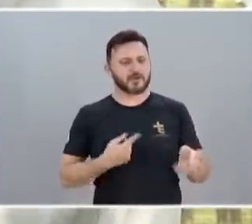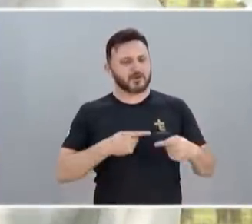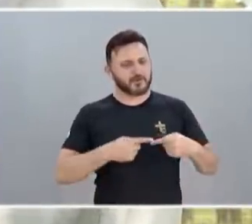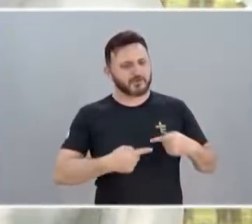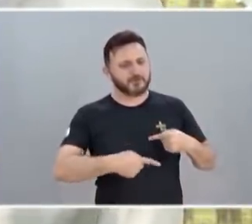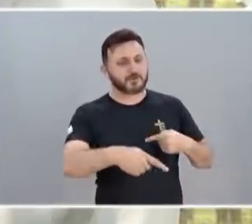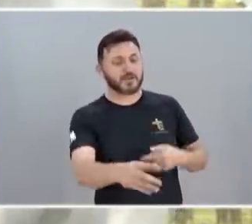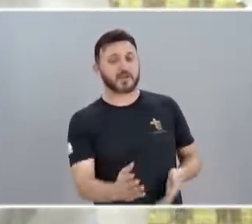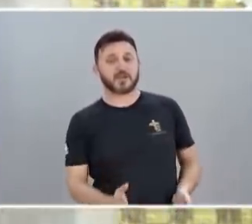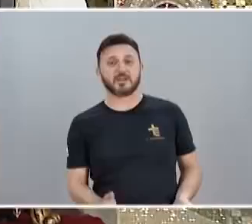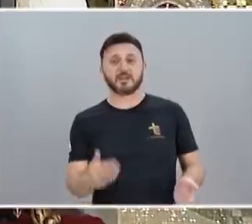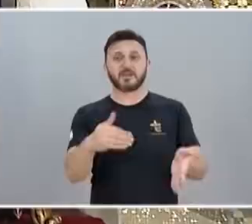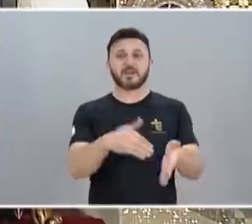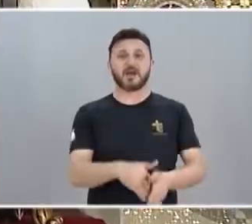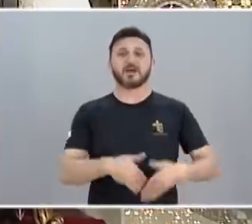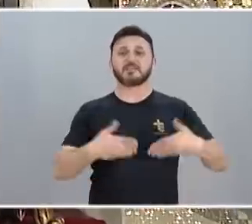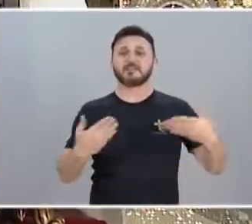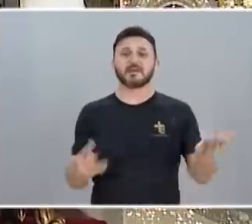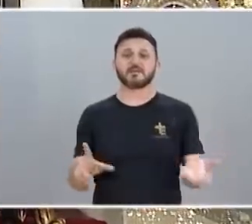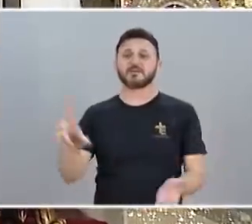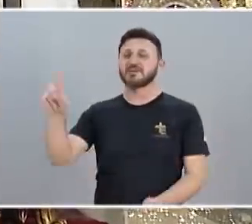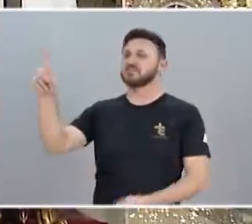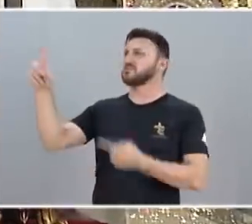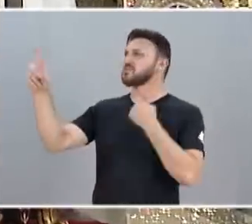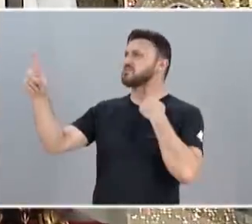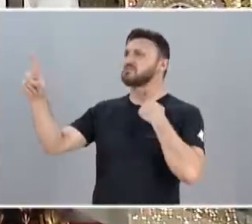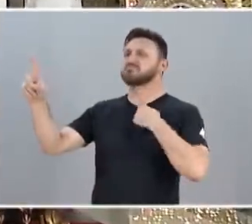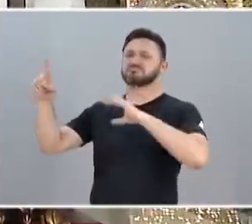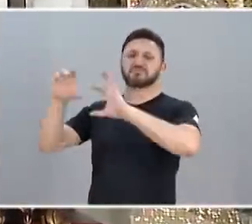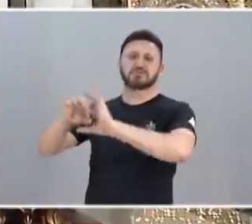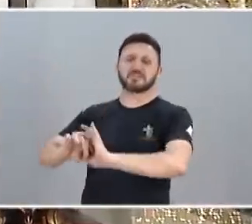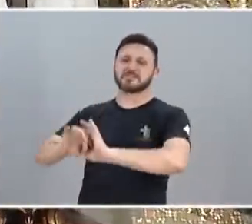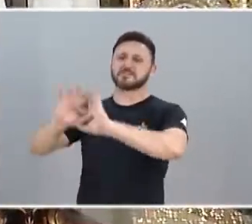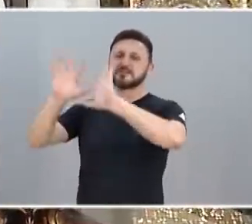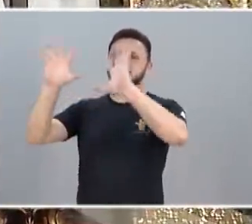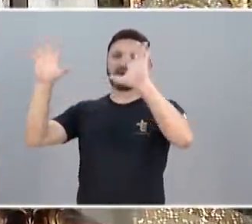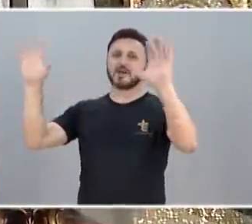enquanto eu viver e até quando tu